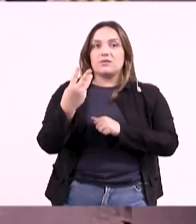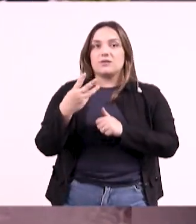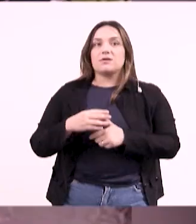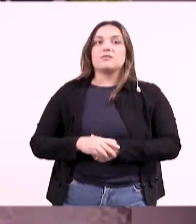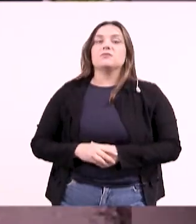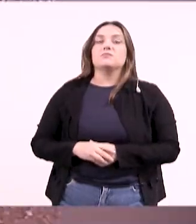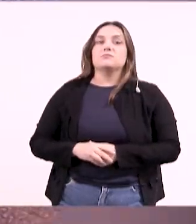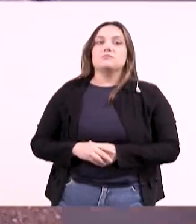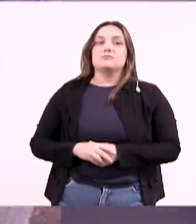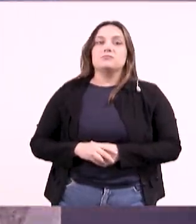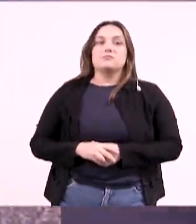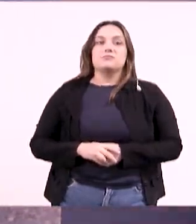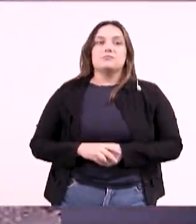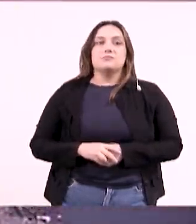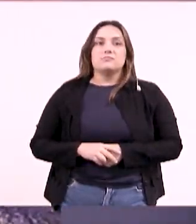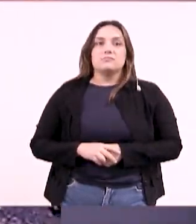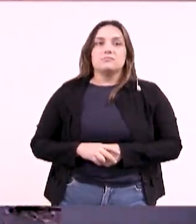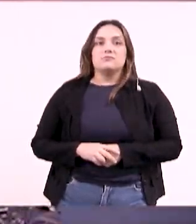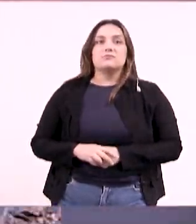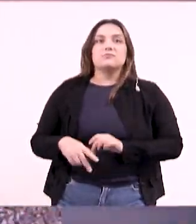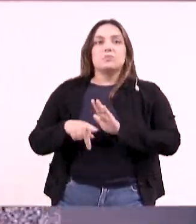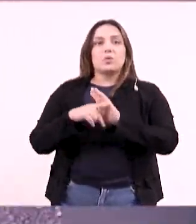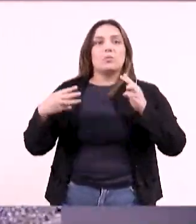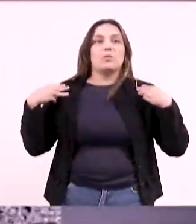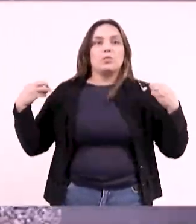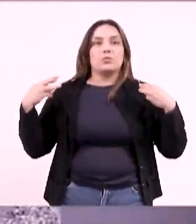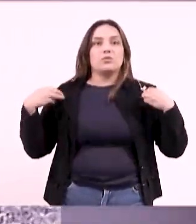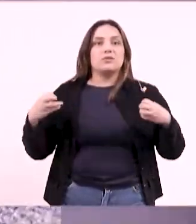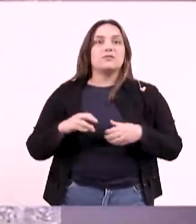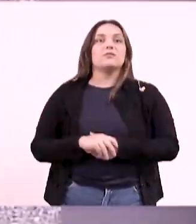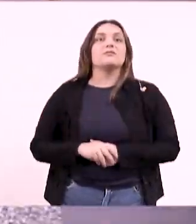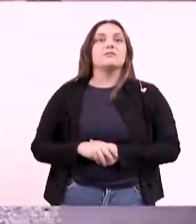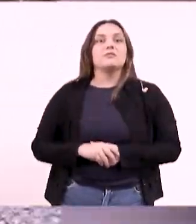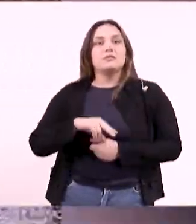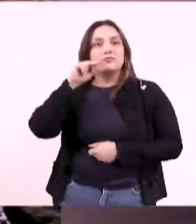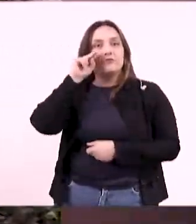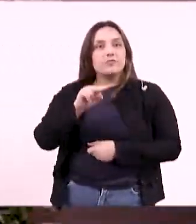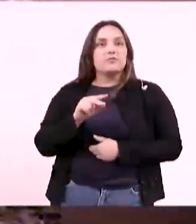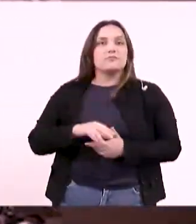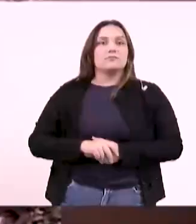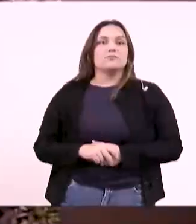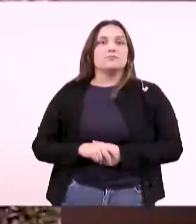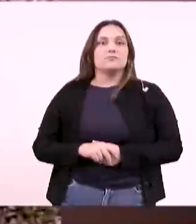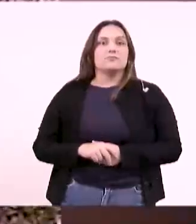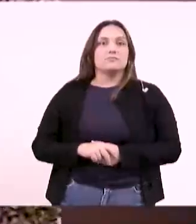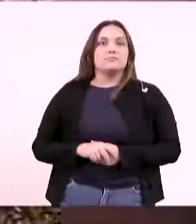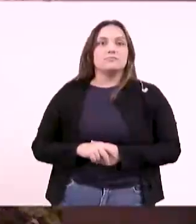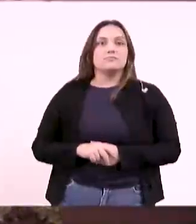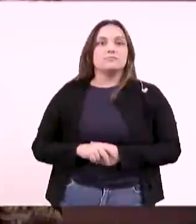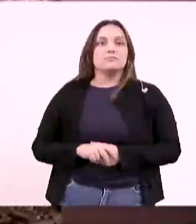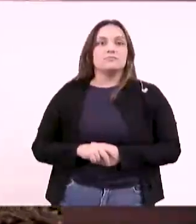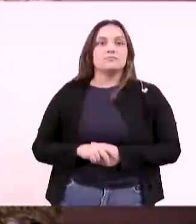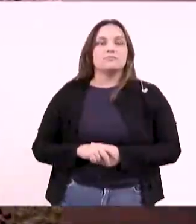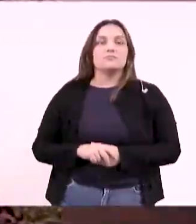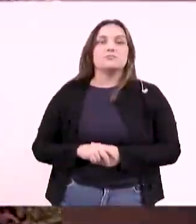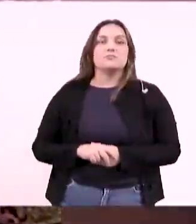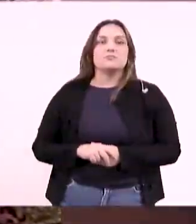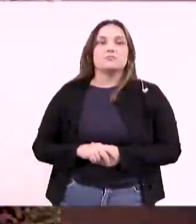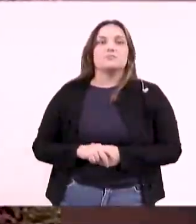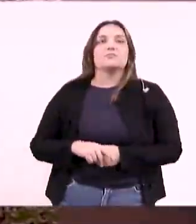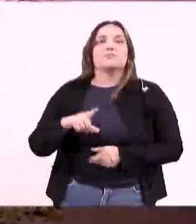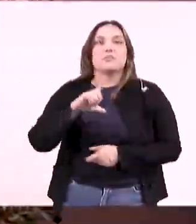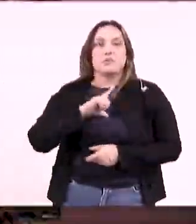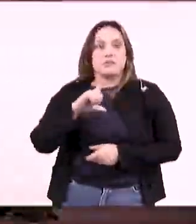aí feitas por motoristas que estavam passando aí pela BR-163. Inclusive, a gente tem aqui uma nota da